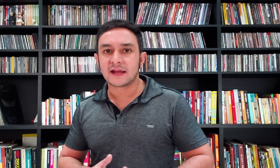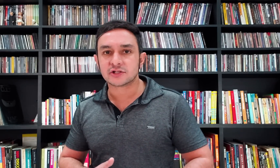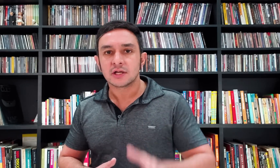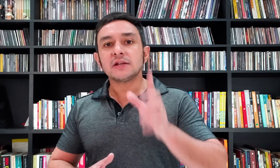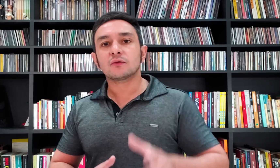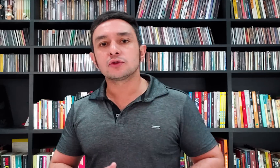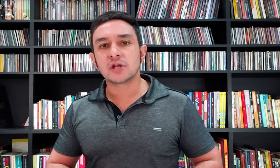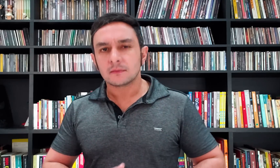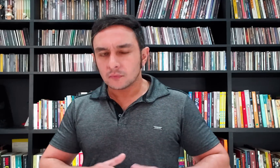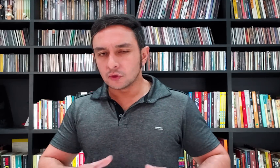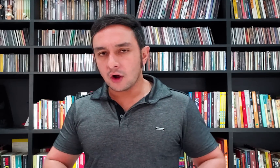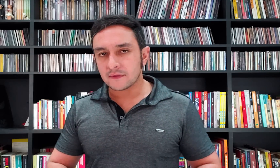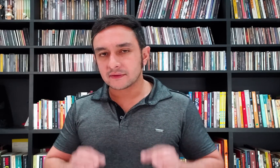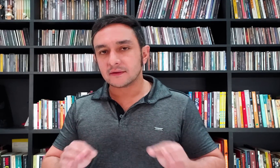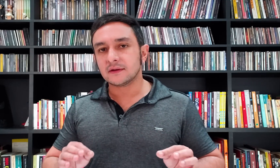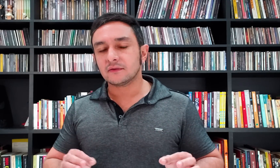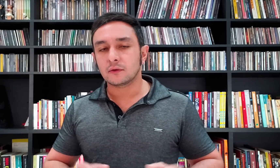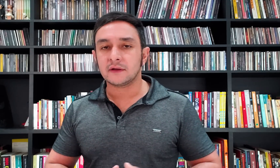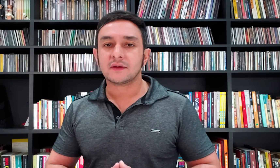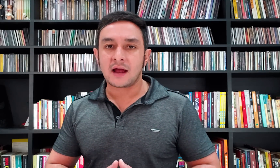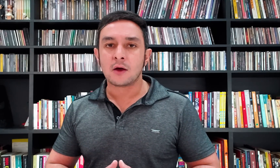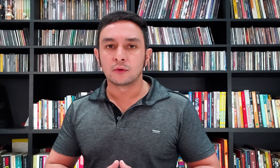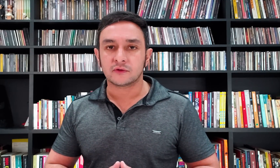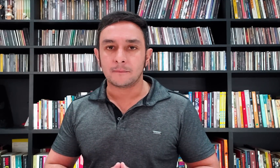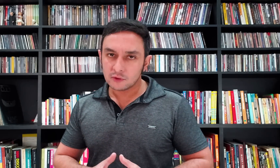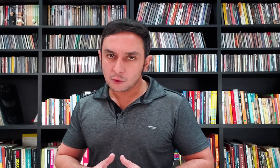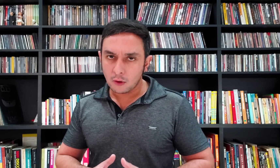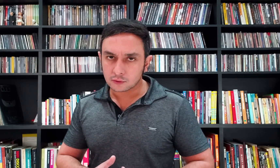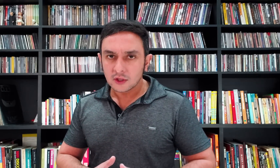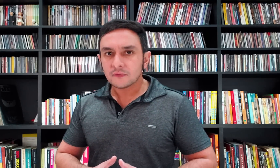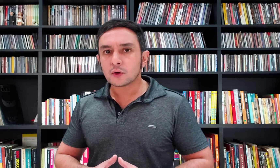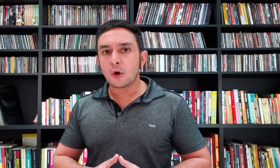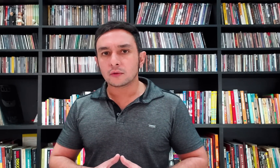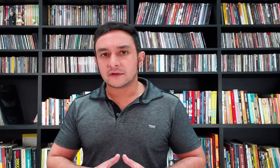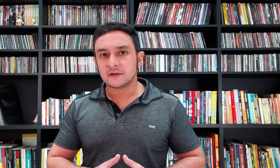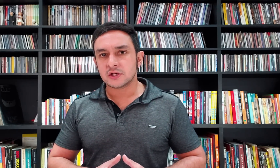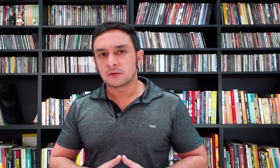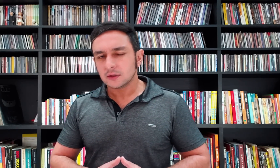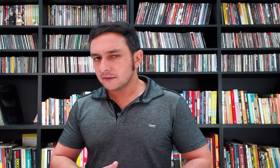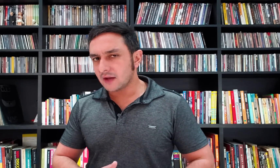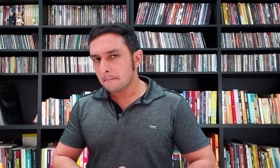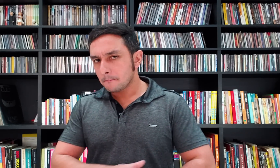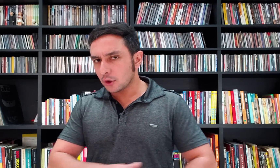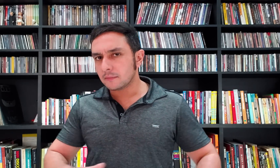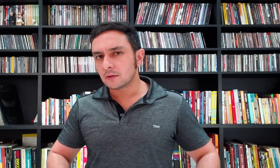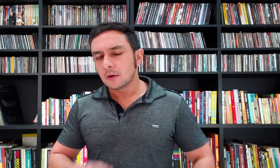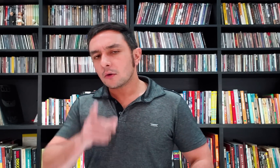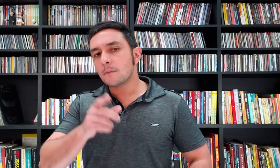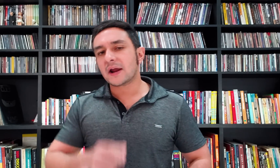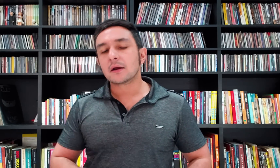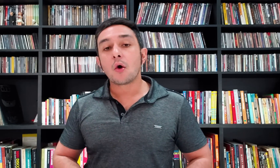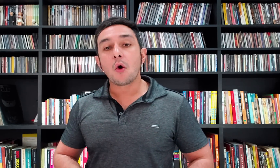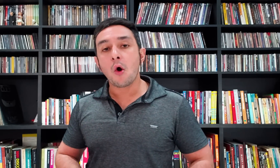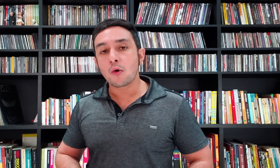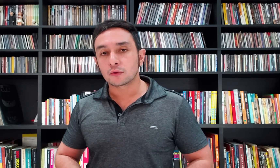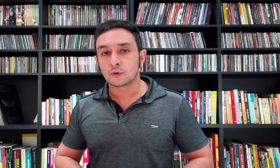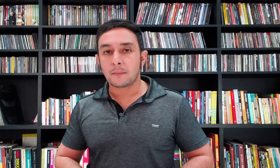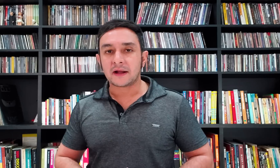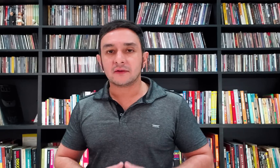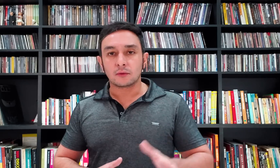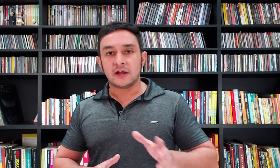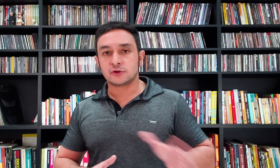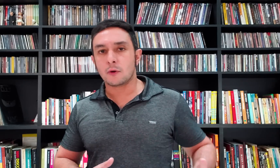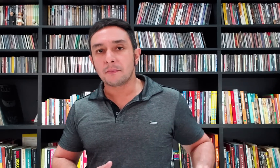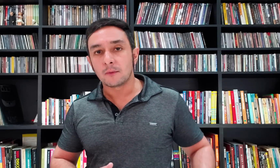do G7 e discutir novas sanções à Rússia. No encontro, ficou decidido que está proibido comprar ouro